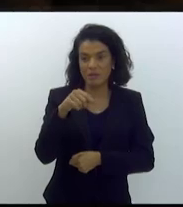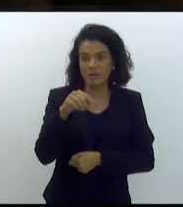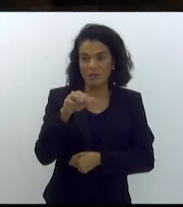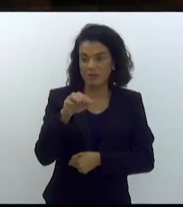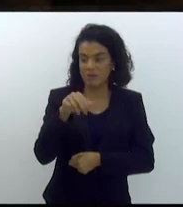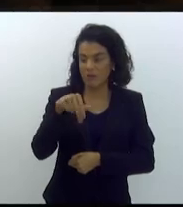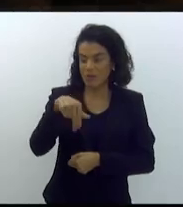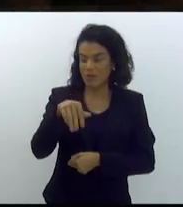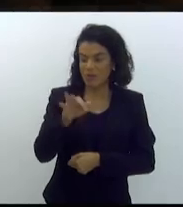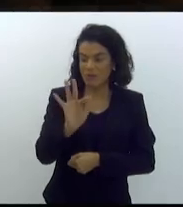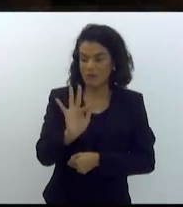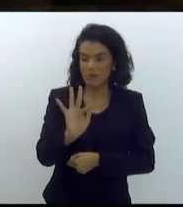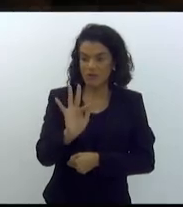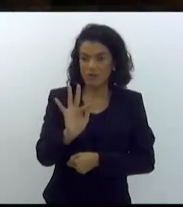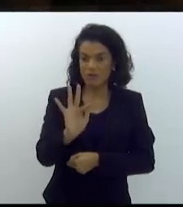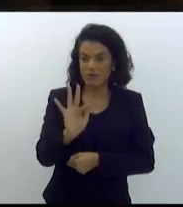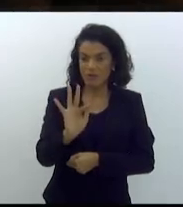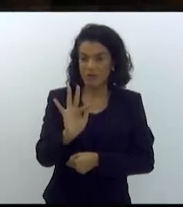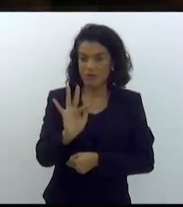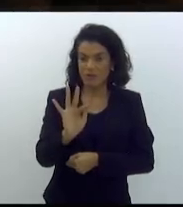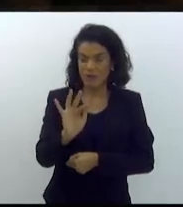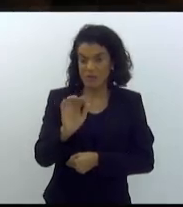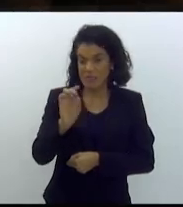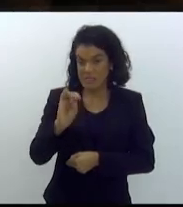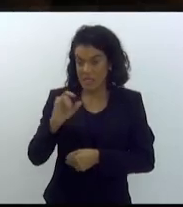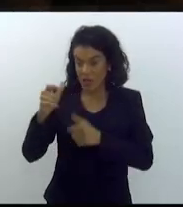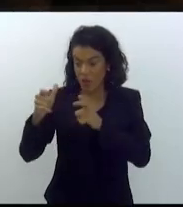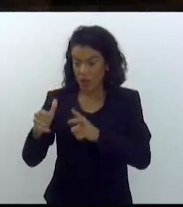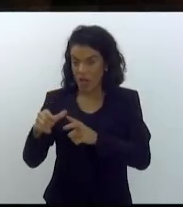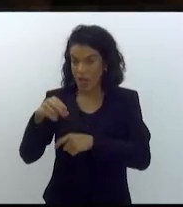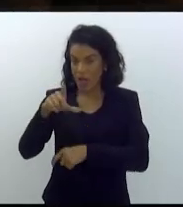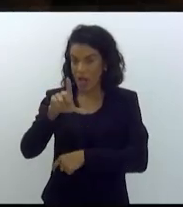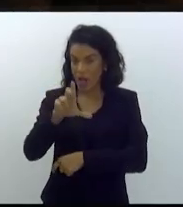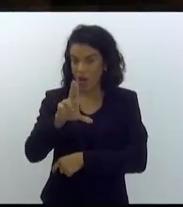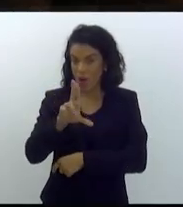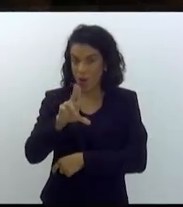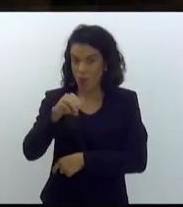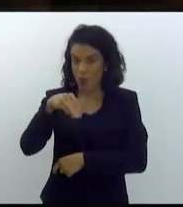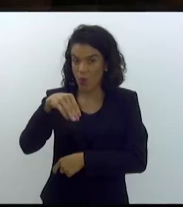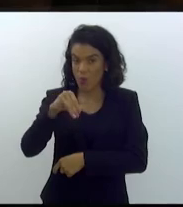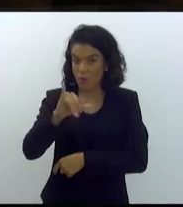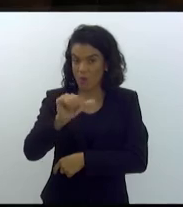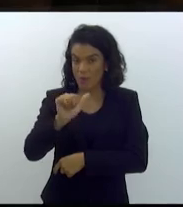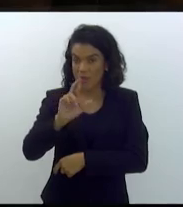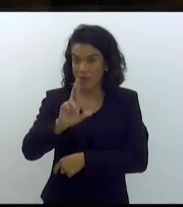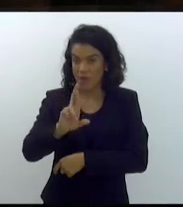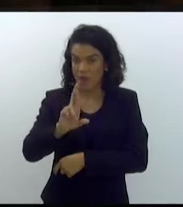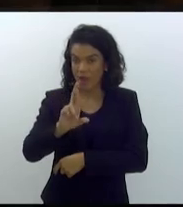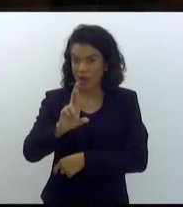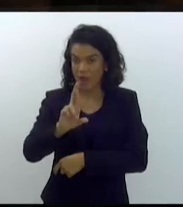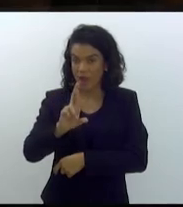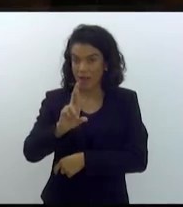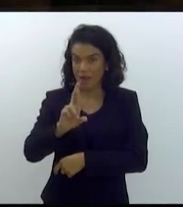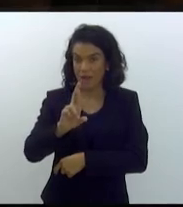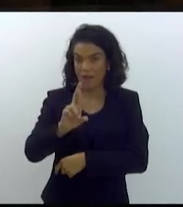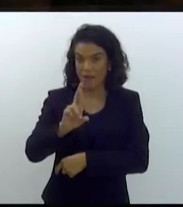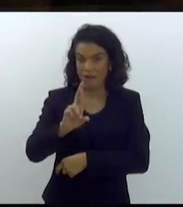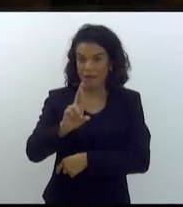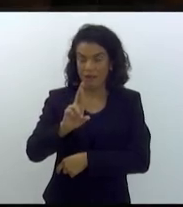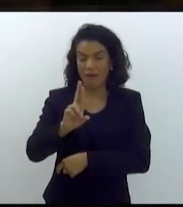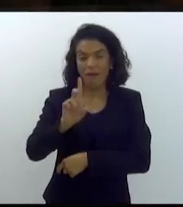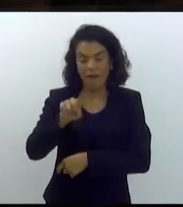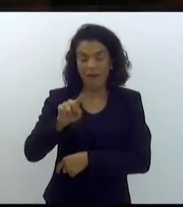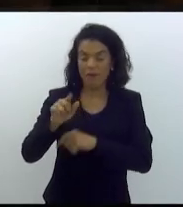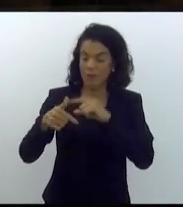e se foi mesmo na localidade de Lumiar nomear querendo ou não tem